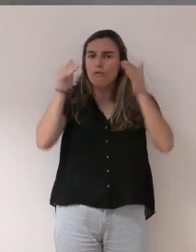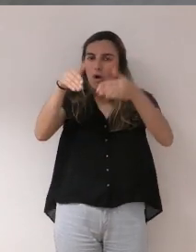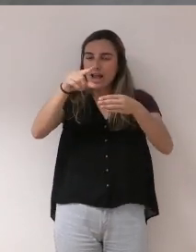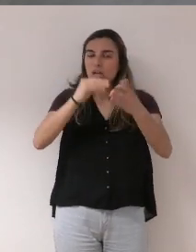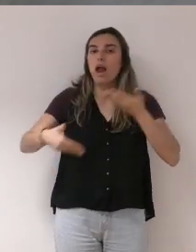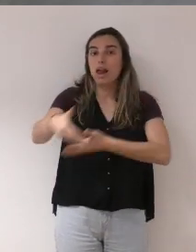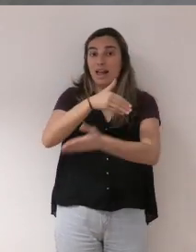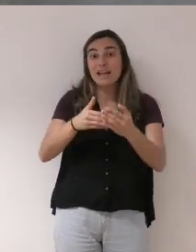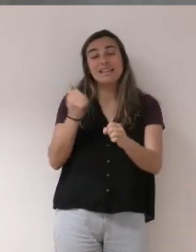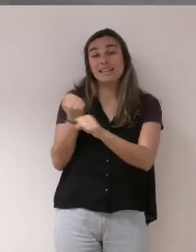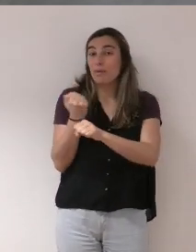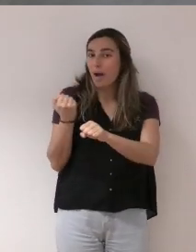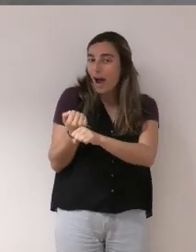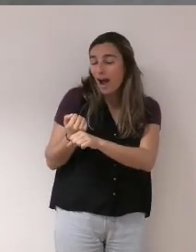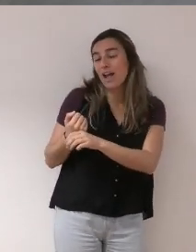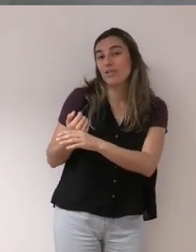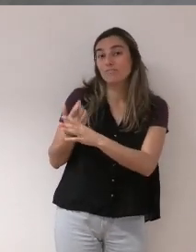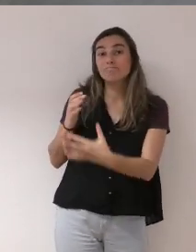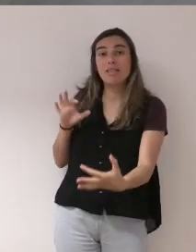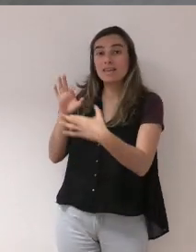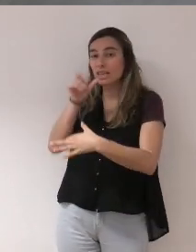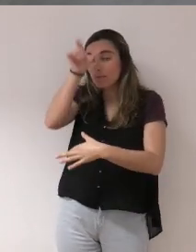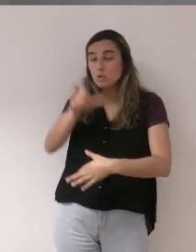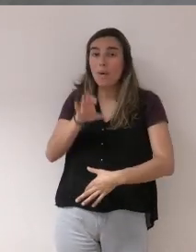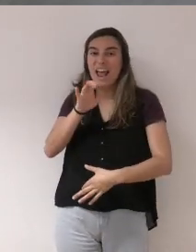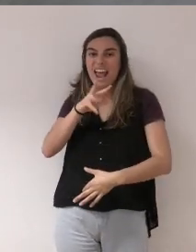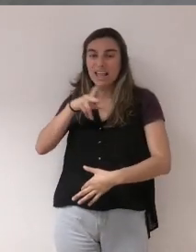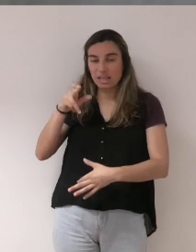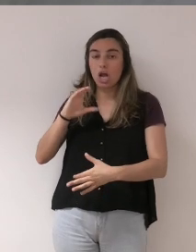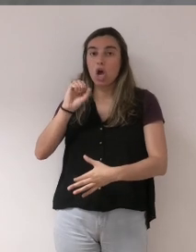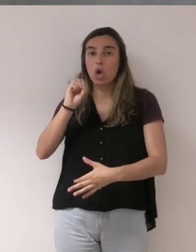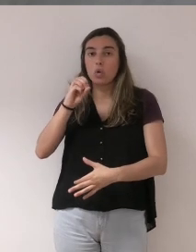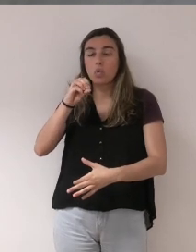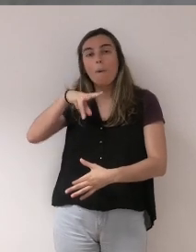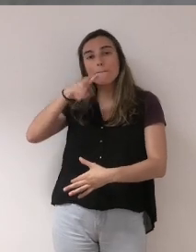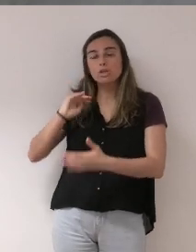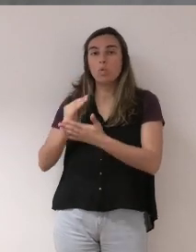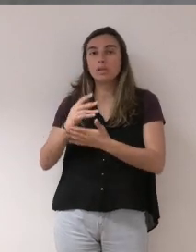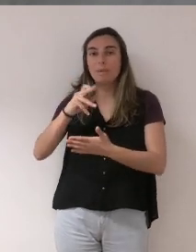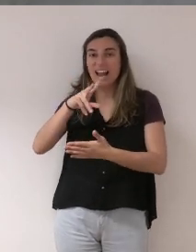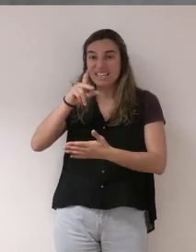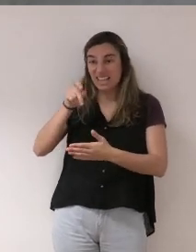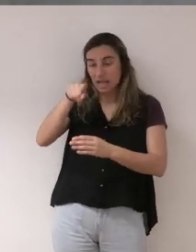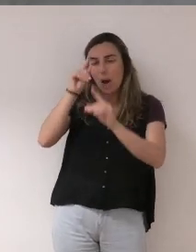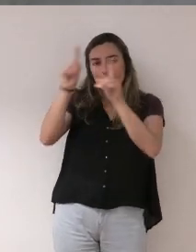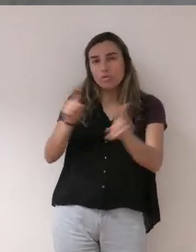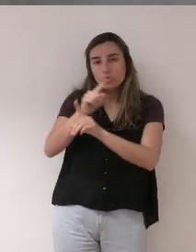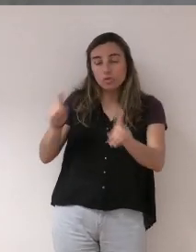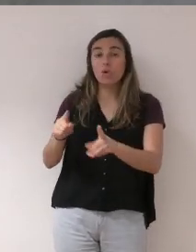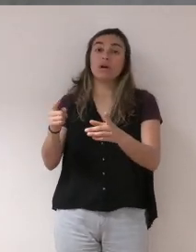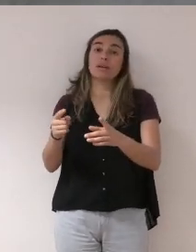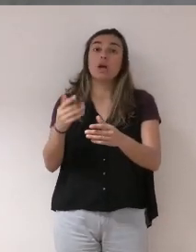a obra do Hélder Gomes Cancela, que é profissionalmente professor nas Belas Artes do